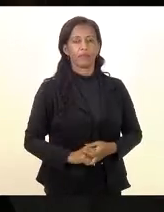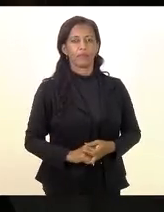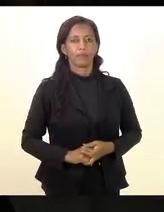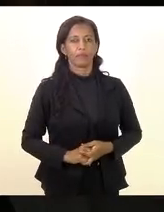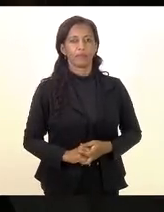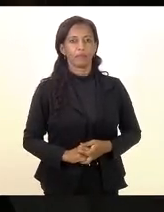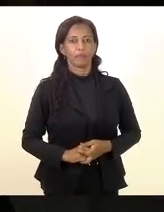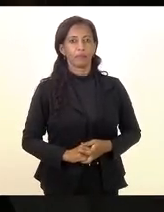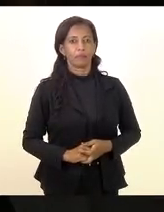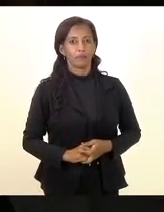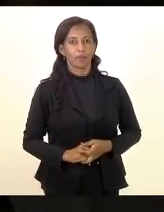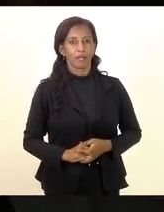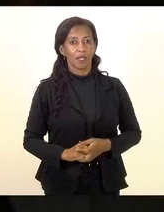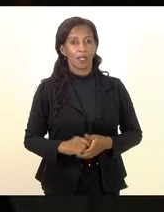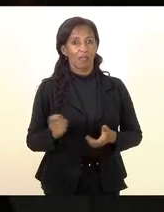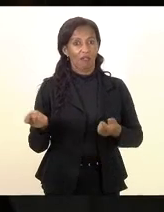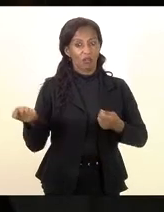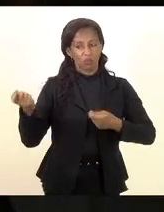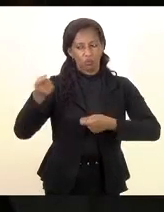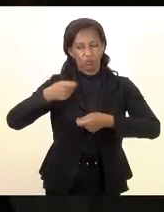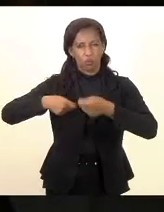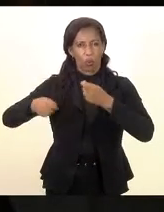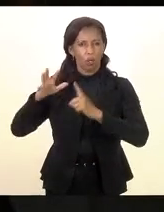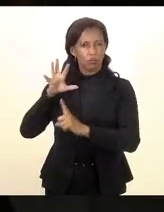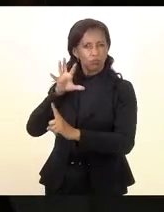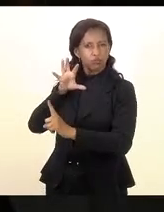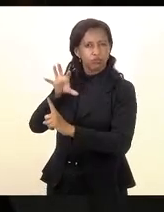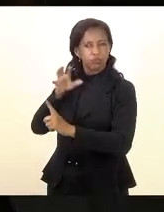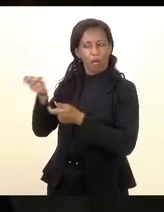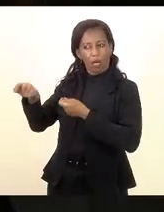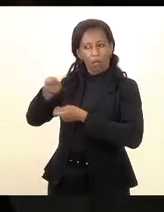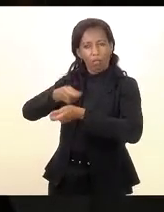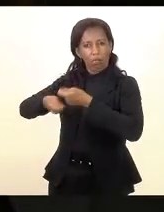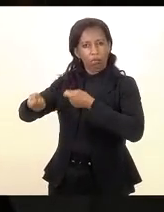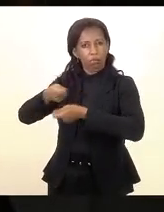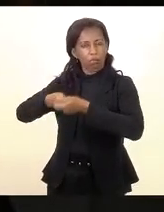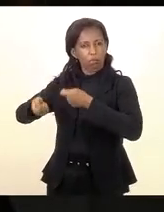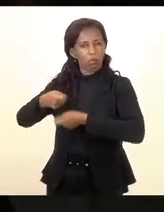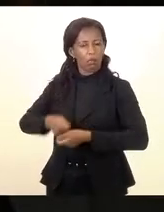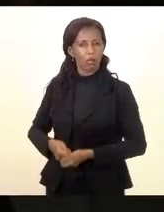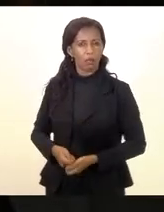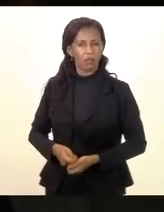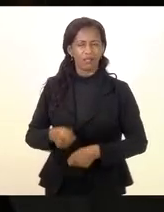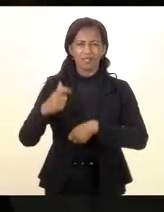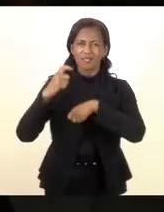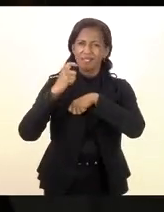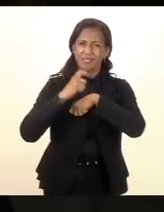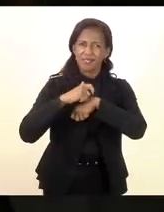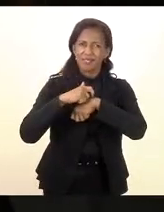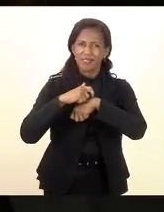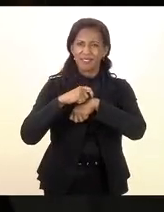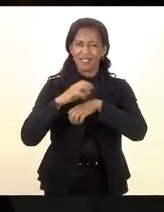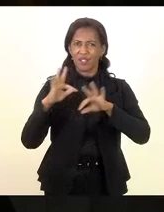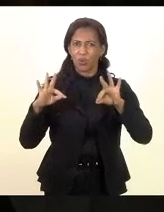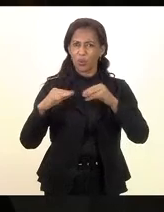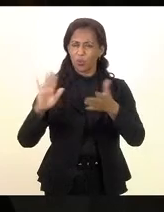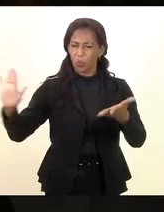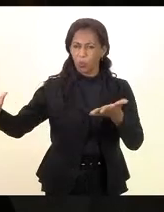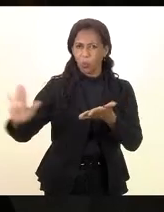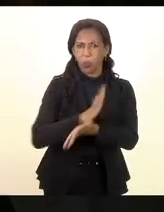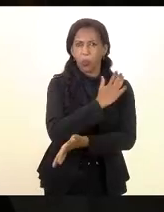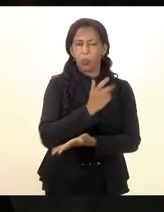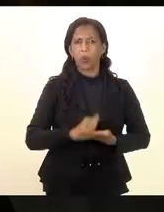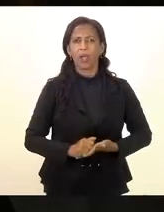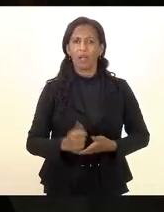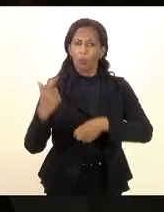tráfico de influência e vai por aí fora está na hora presidente é de passar isso tudo a limpo é